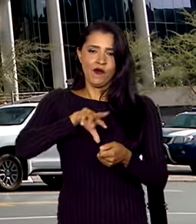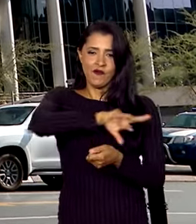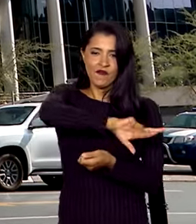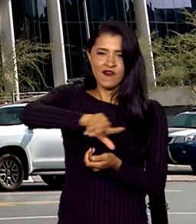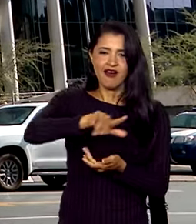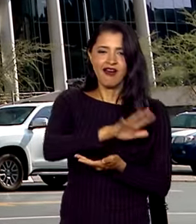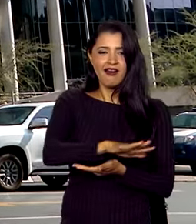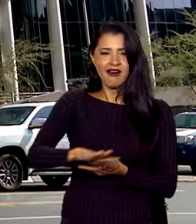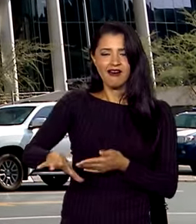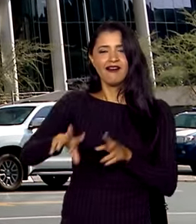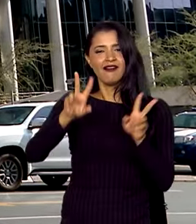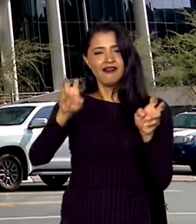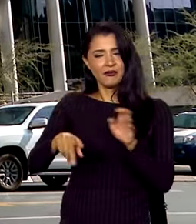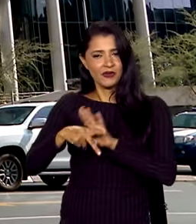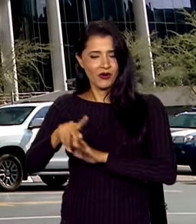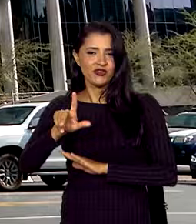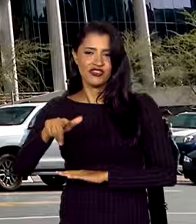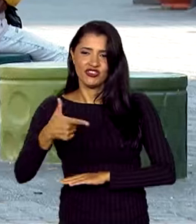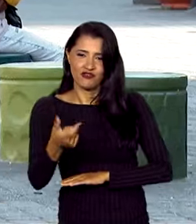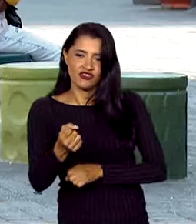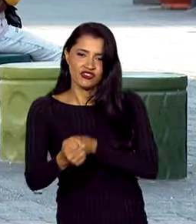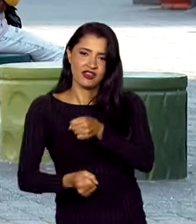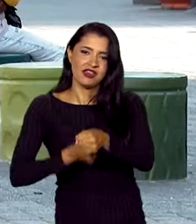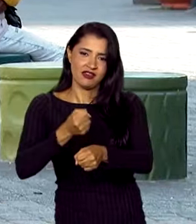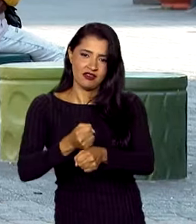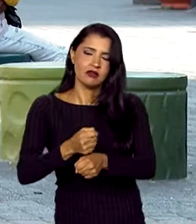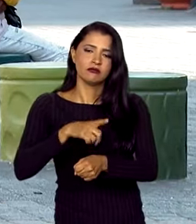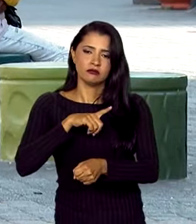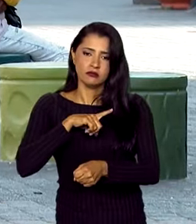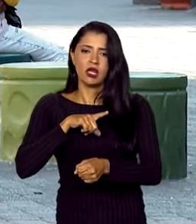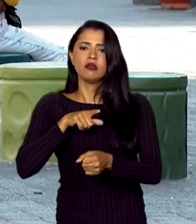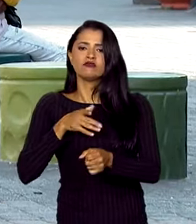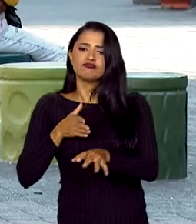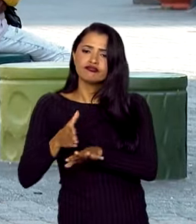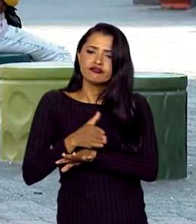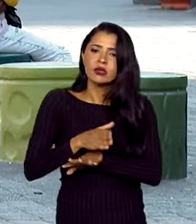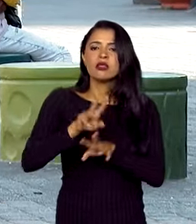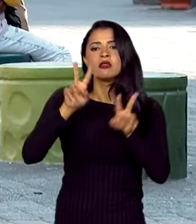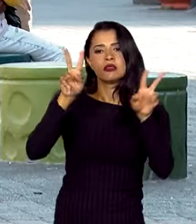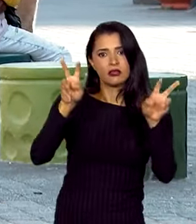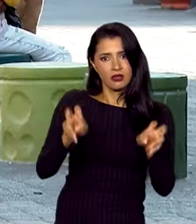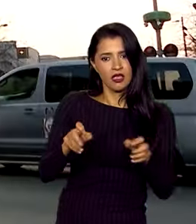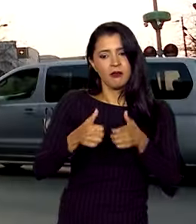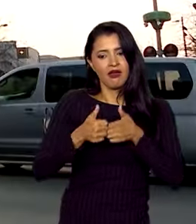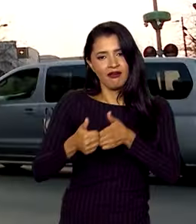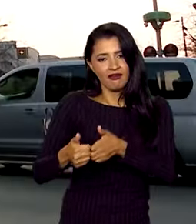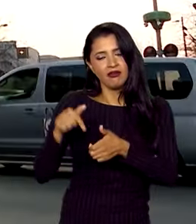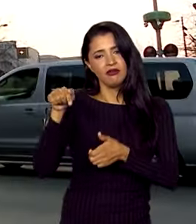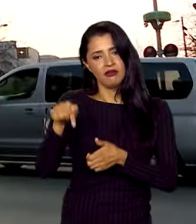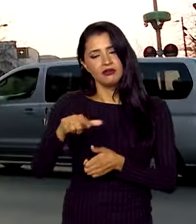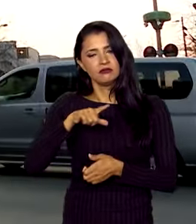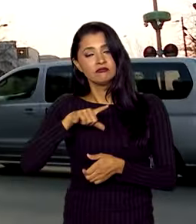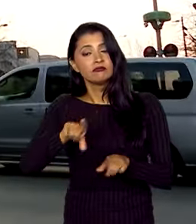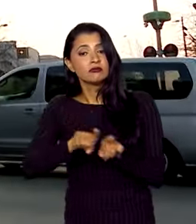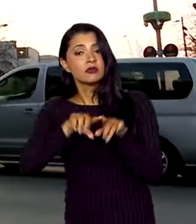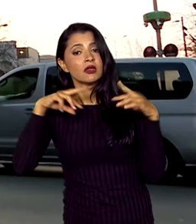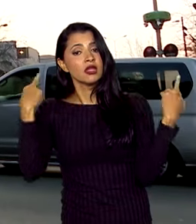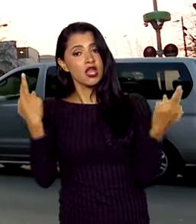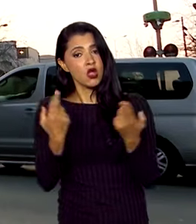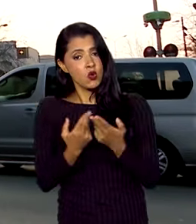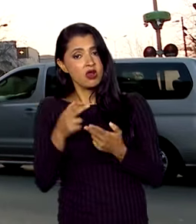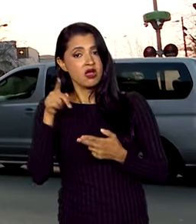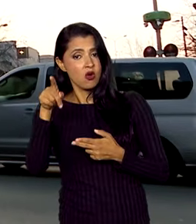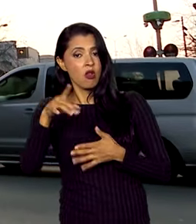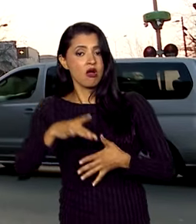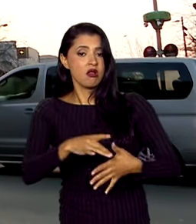de trabalho do G20 no ano que vem terão como diretriz esse tema. E olha, além da reunião de cúpula de líderes que